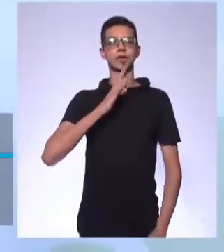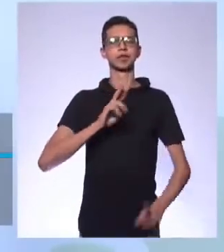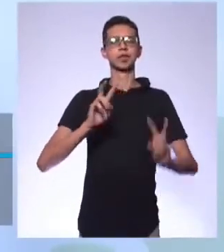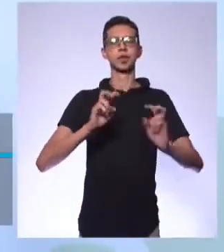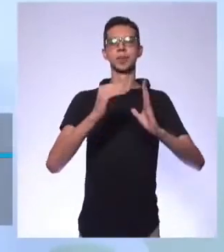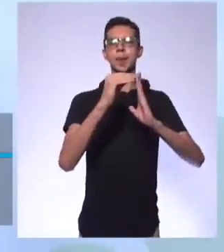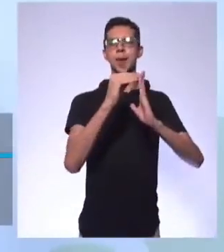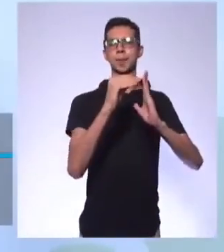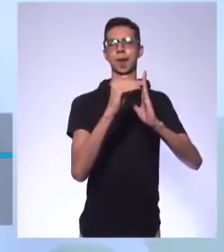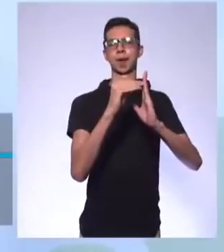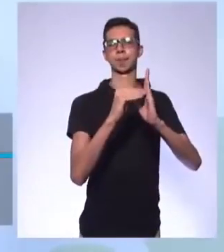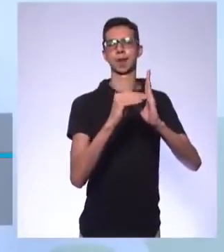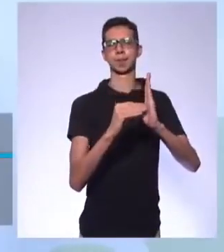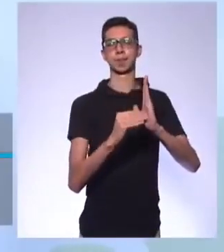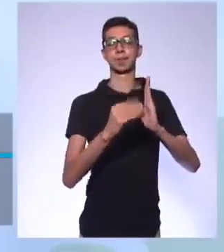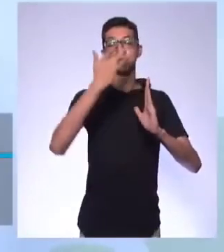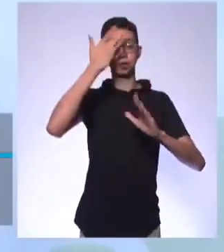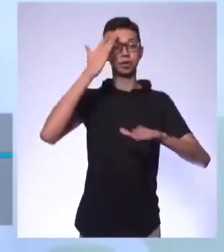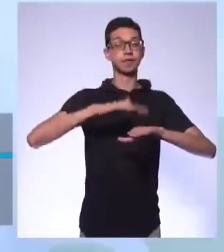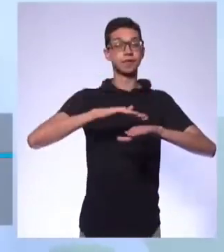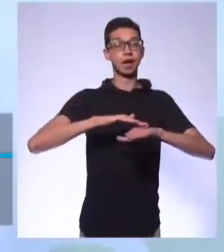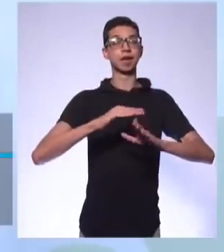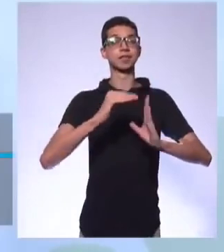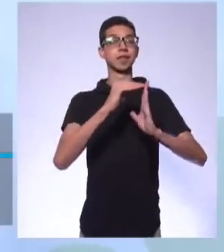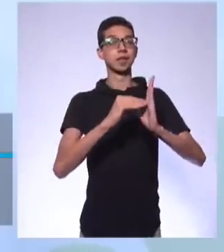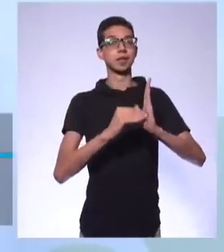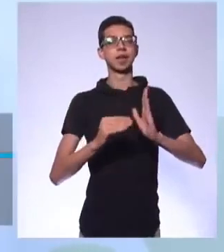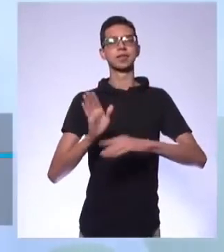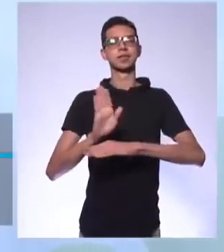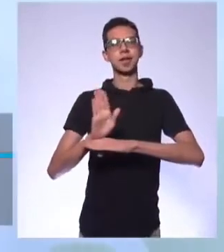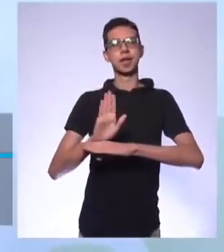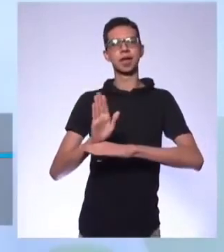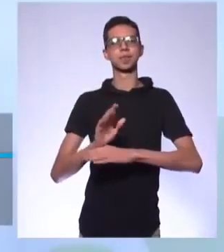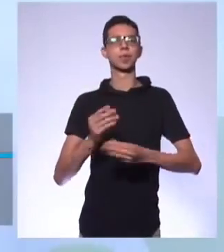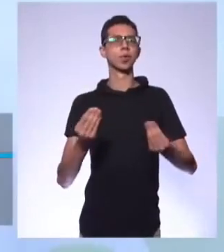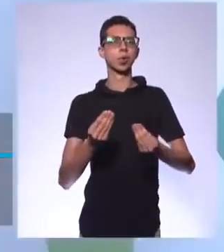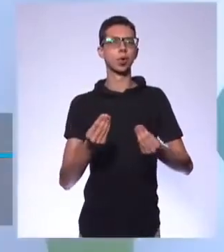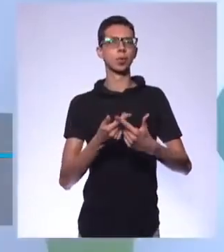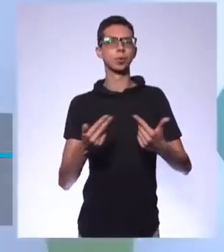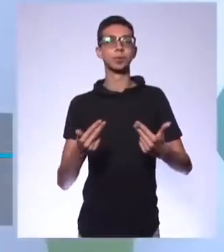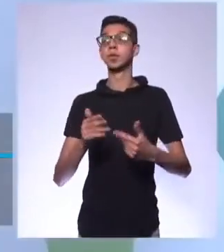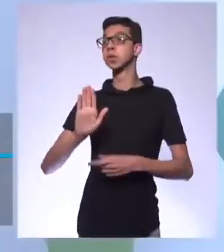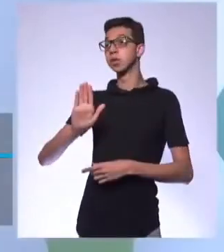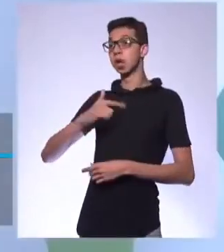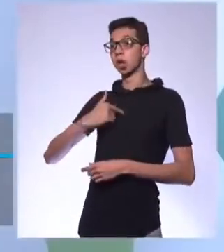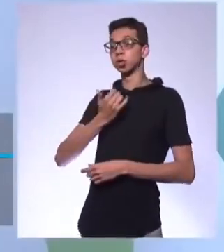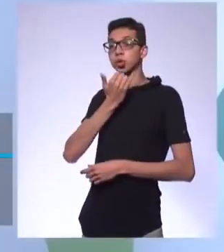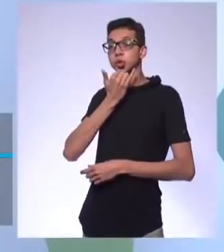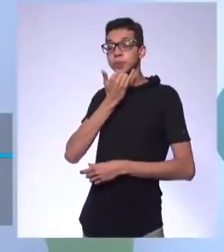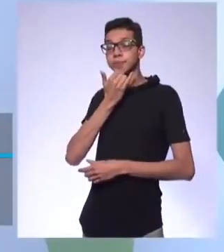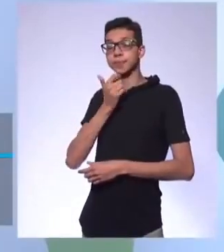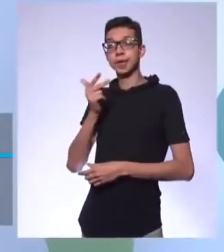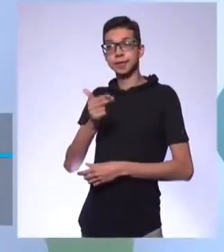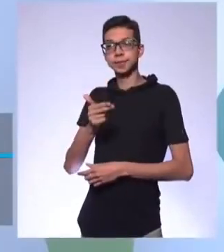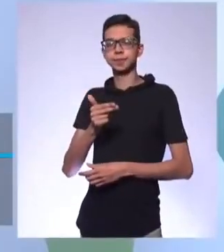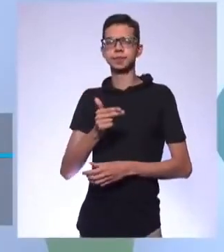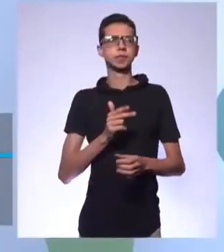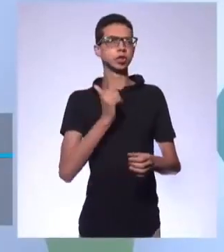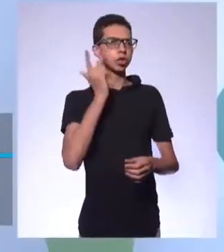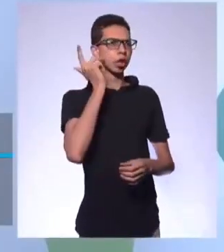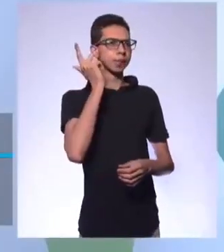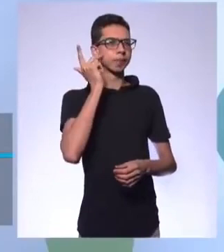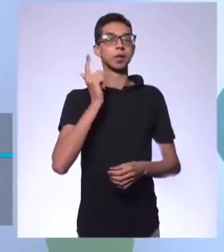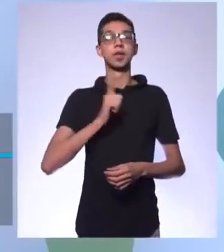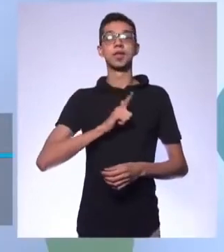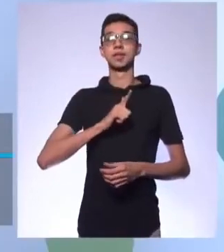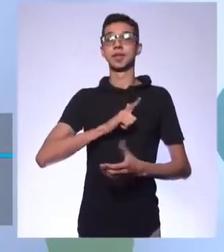roteirista de cinema, né? Como está o mercado. Só uma coisa, professora, desculpa interromper. Não. Nossa, o pessoal participando muito aqui no